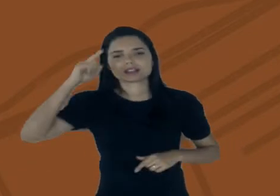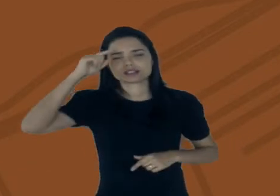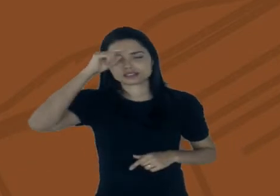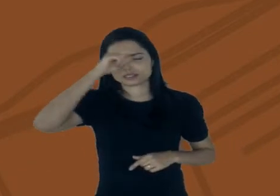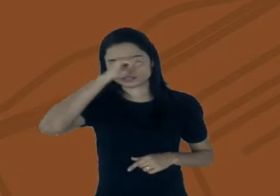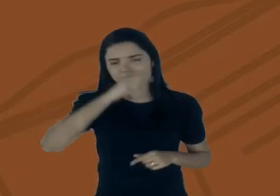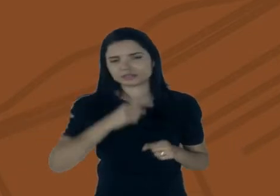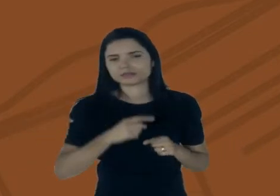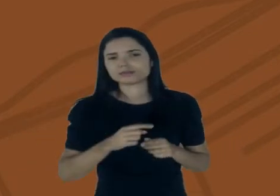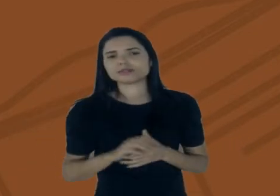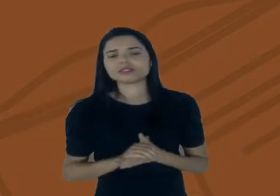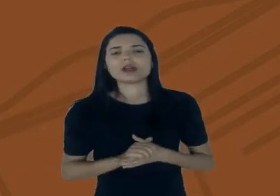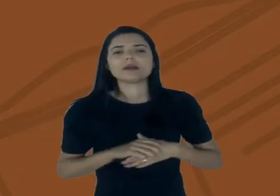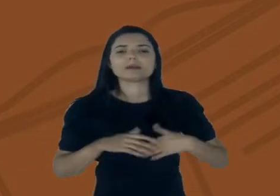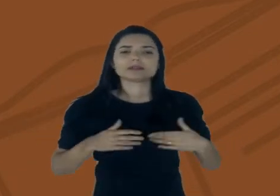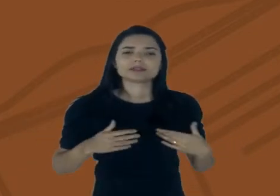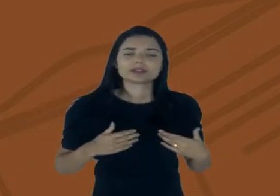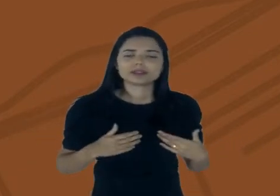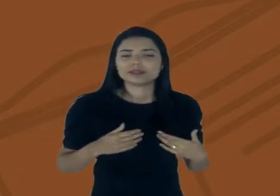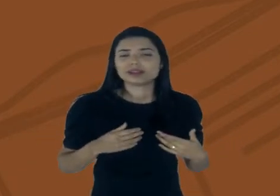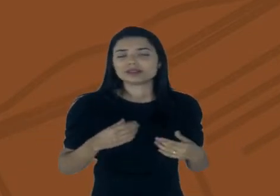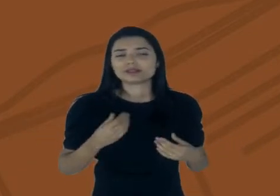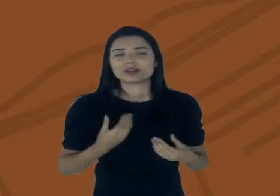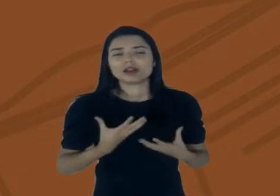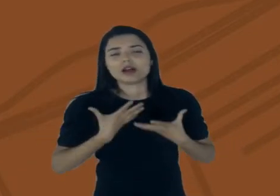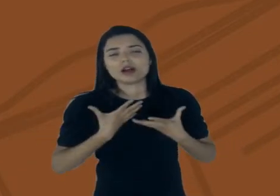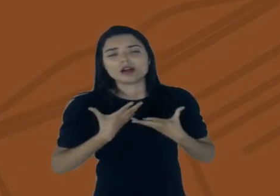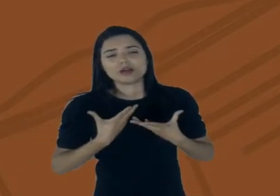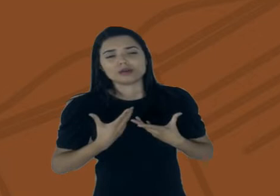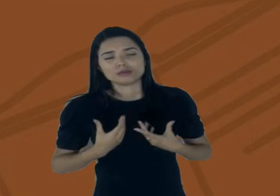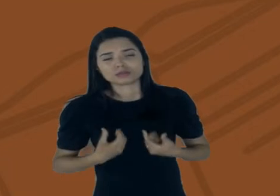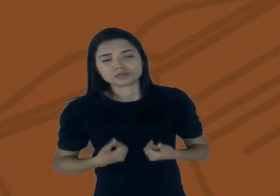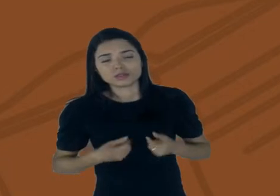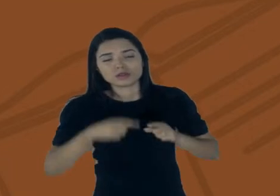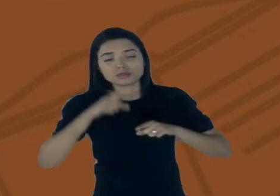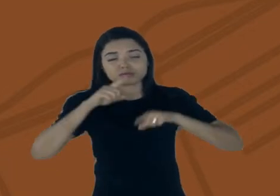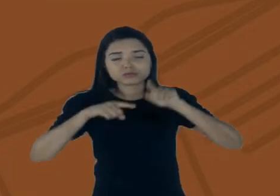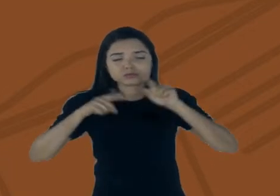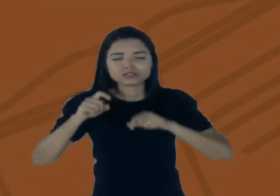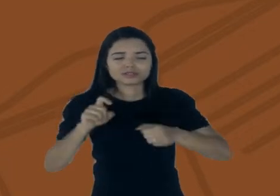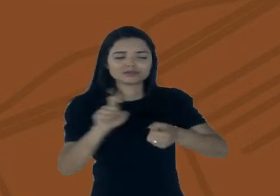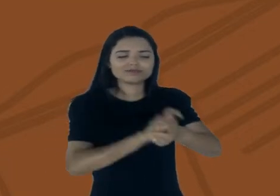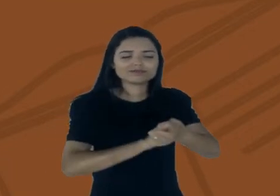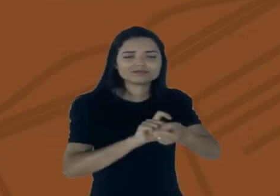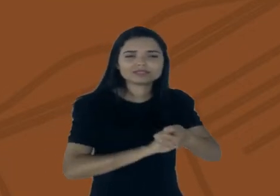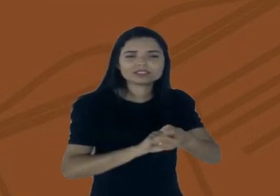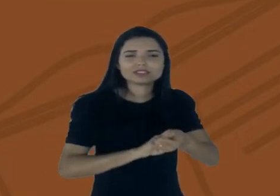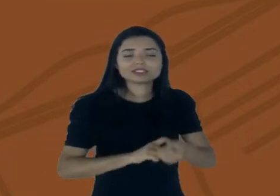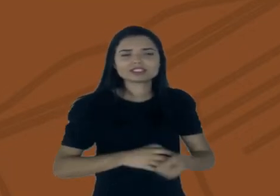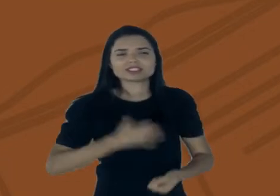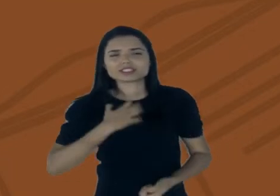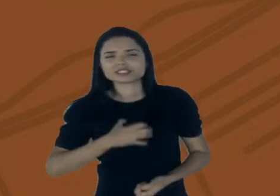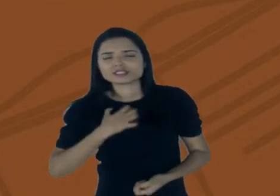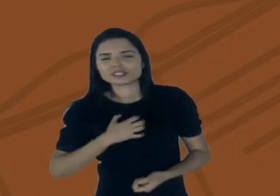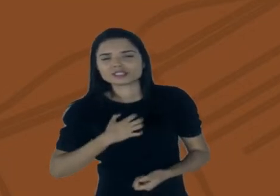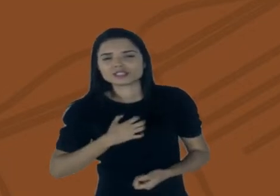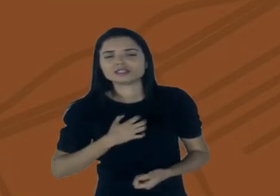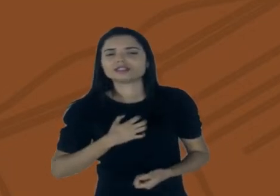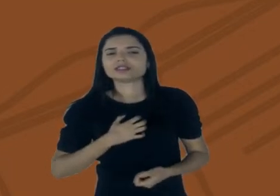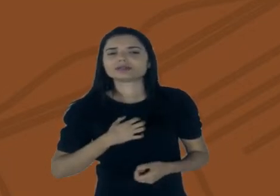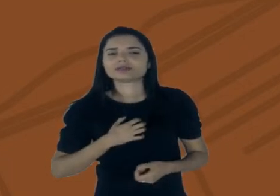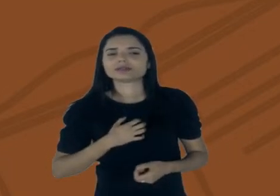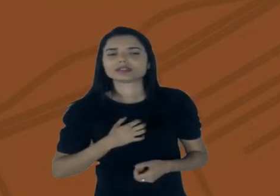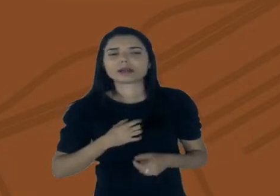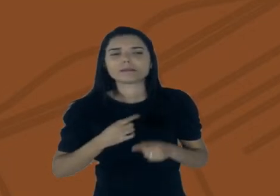um turno para trabalhar e, consequentemente, os níveis de estresse são altos, principalmente quem tem que sair cedo para pegar ônibus.